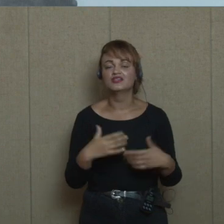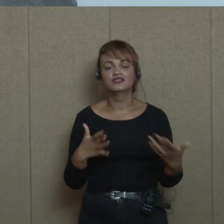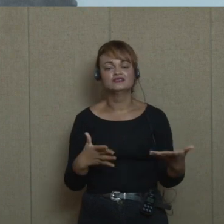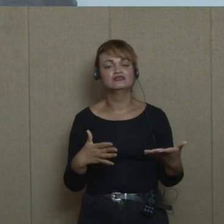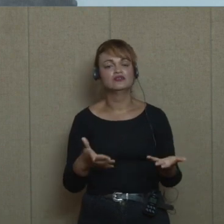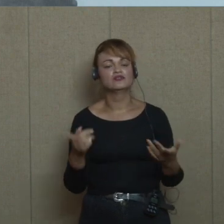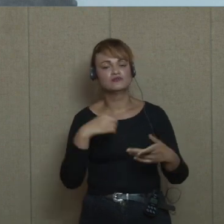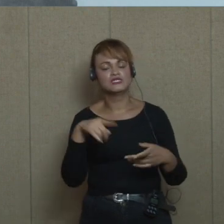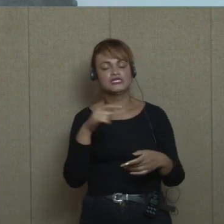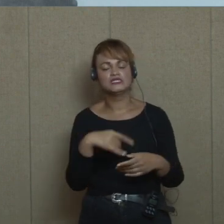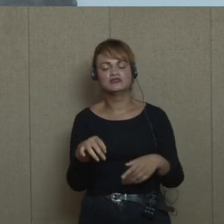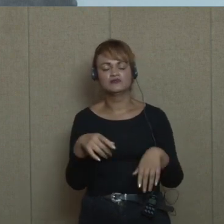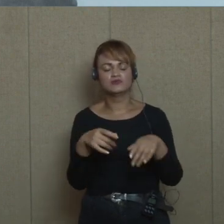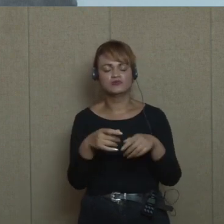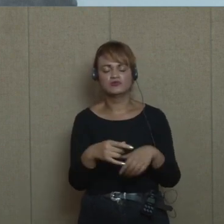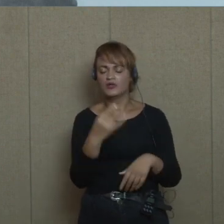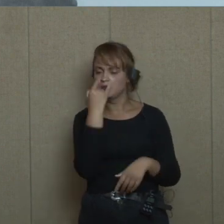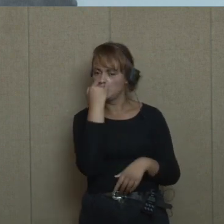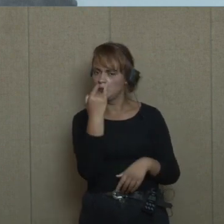ter essa ambição.